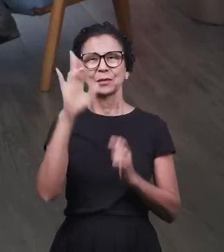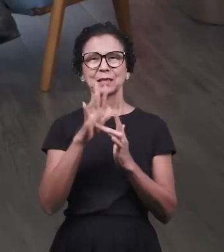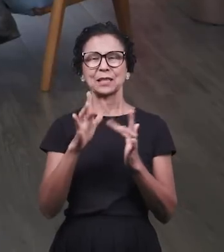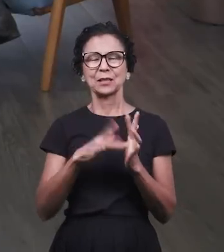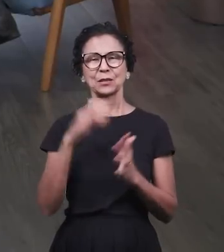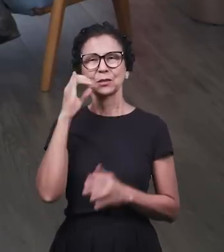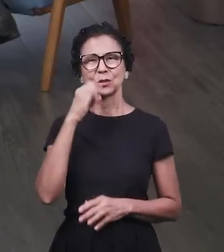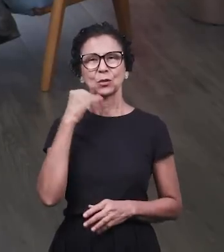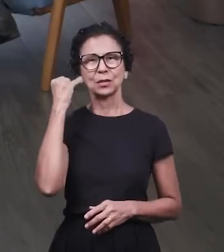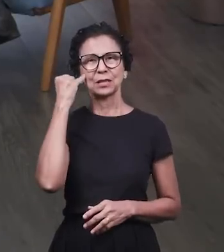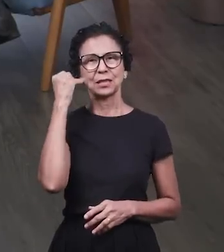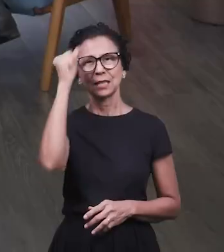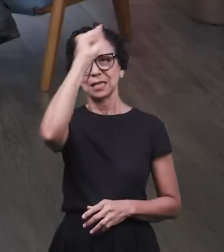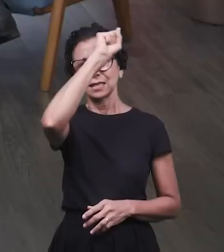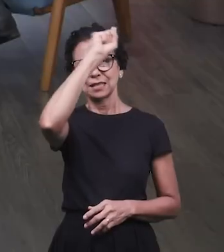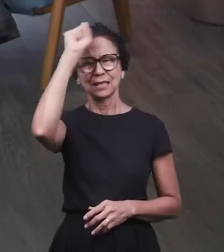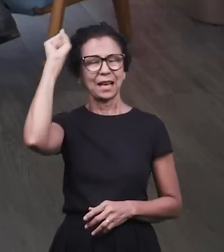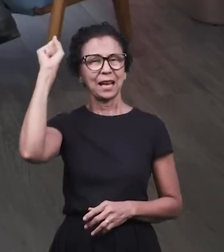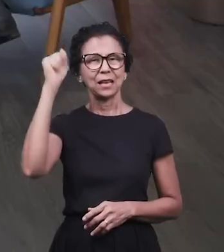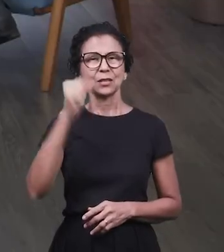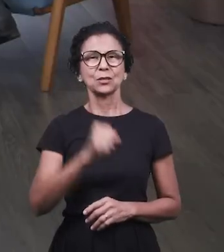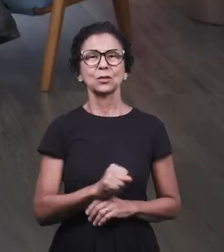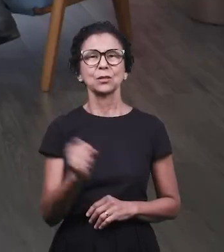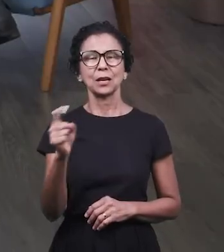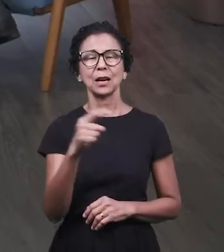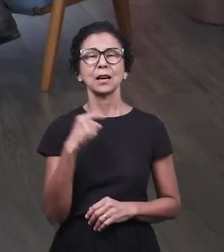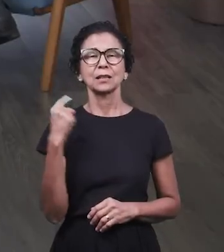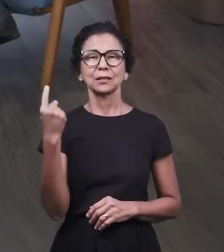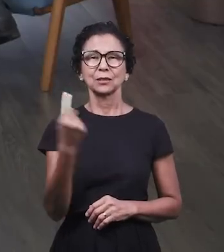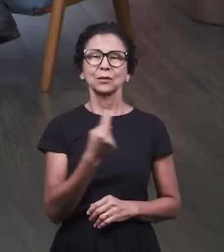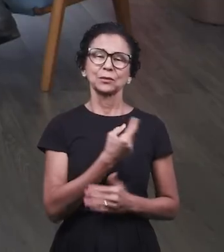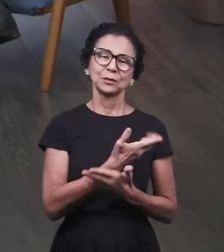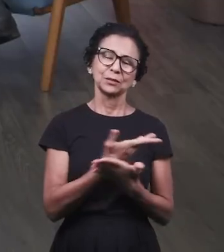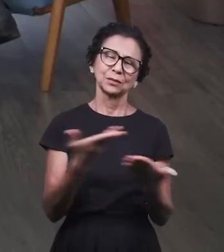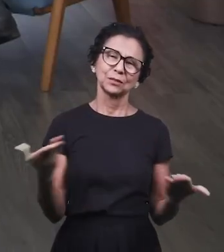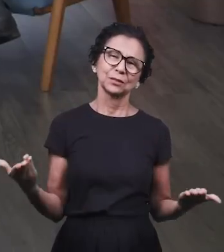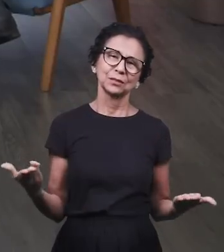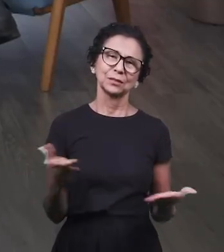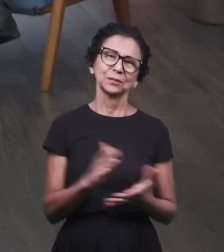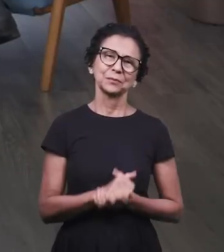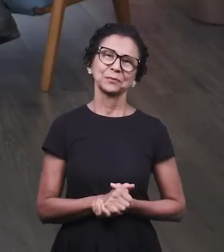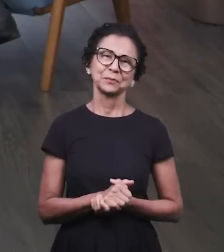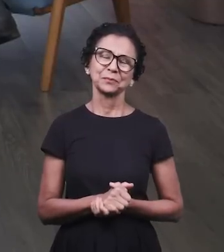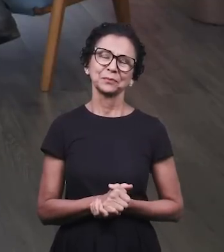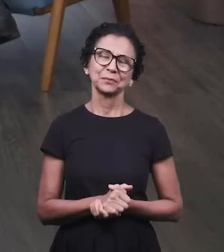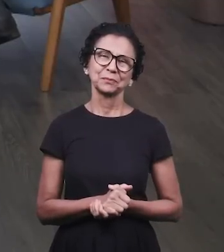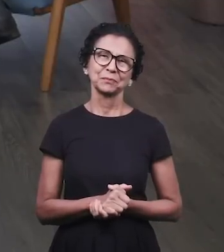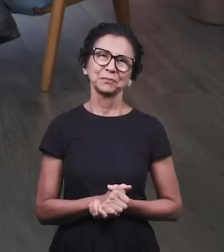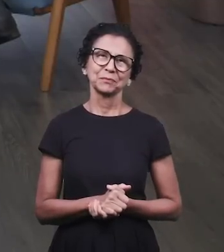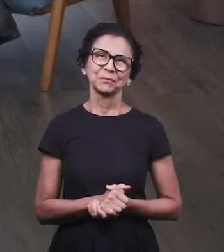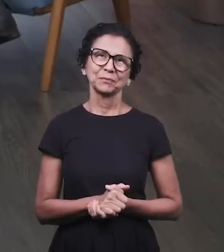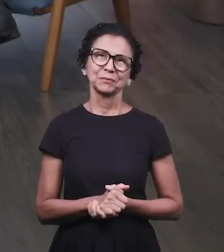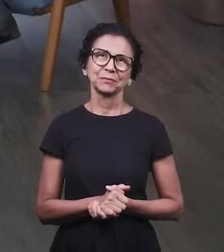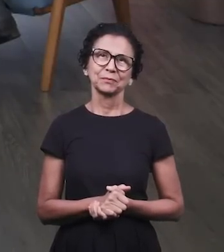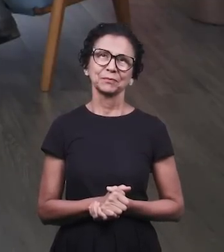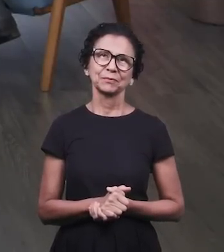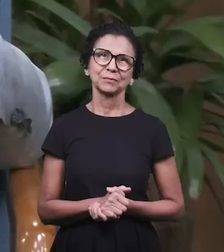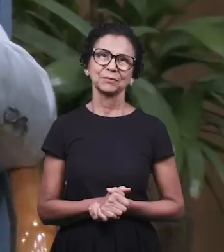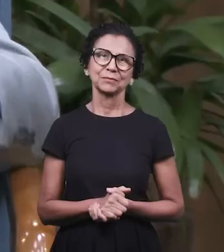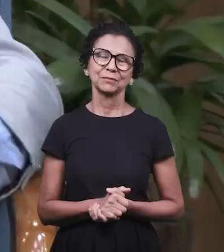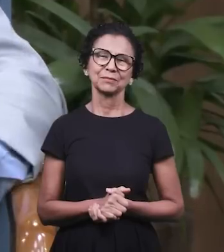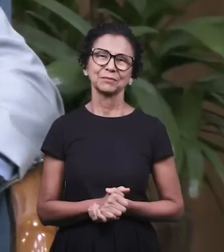Senhor Josias, Pai do Senhor Sérgio, Pai do Senhor a todos queridos. Pai do Senhor Daniel e Josias. E Amém. a todos. E a